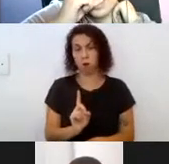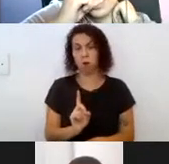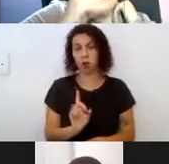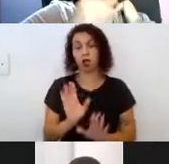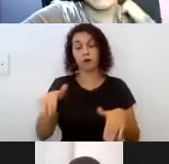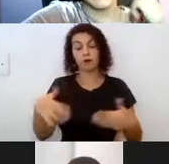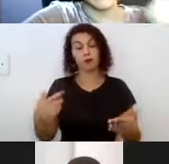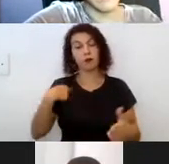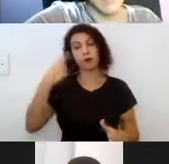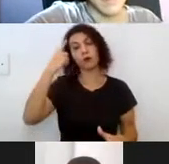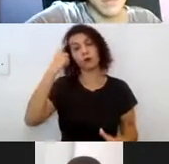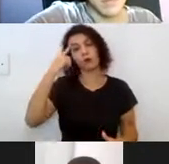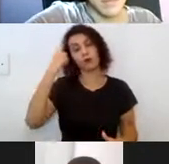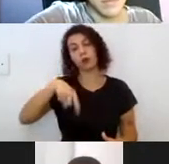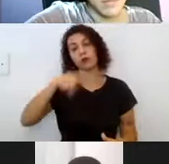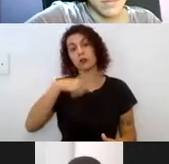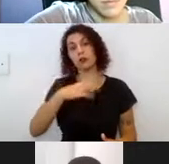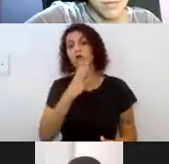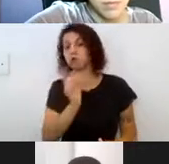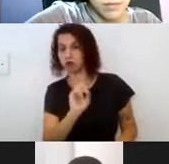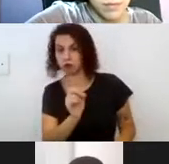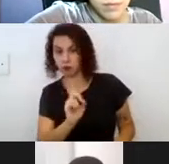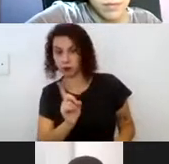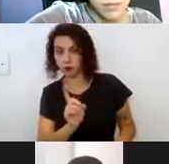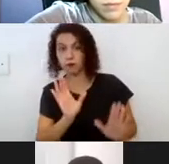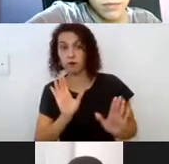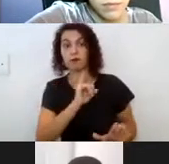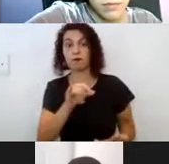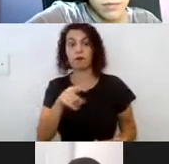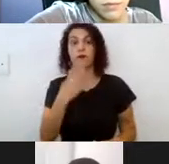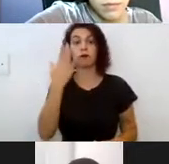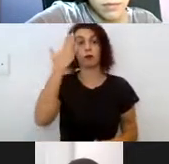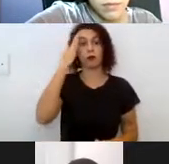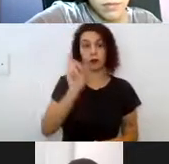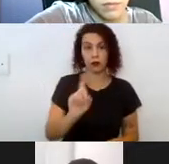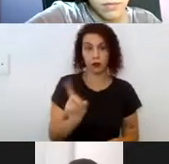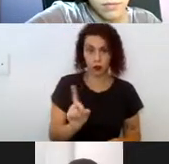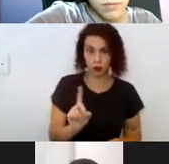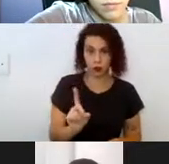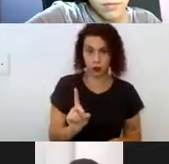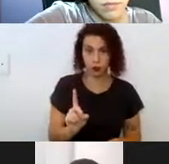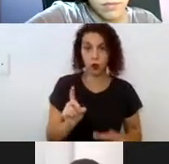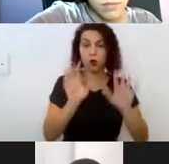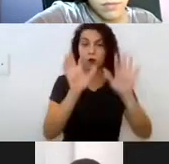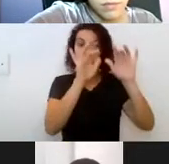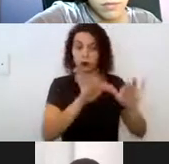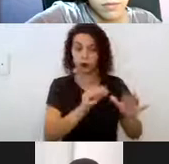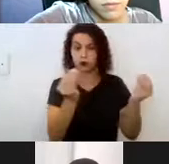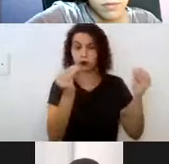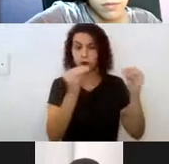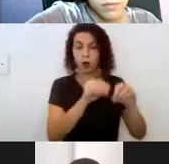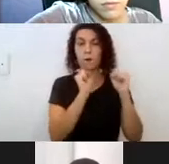e aí sim alguma coisa ficar não compreensível coloca por favor no chat